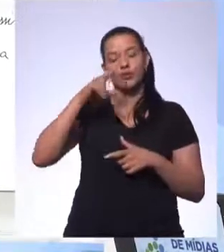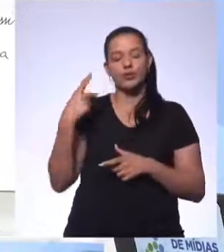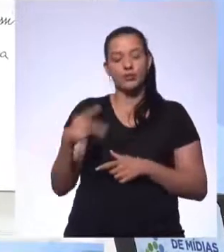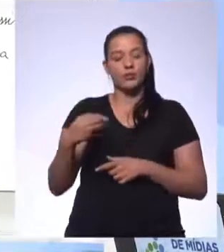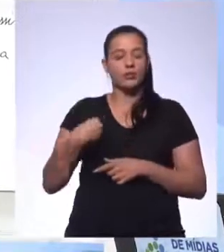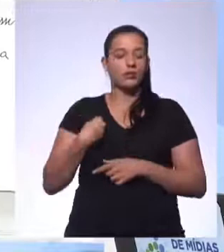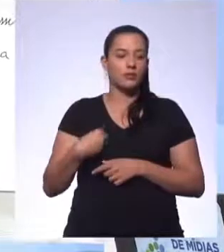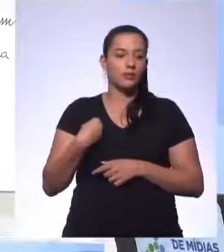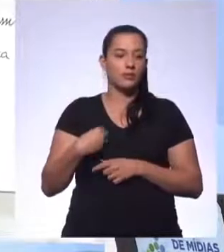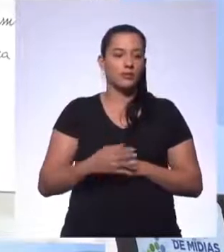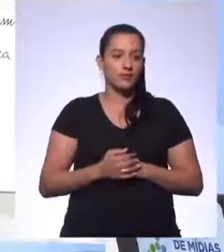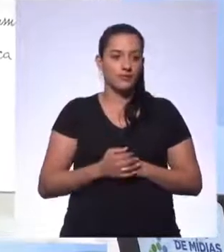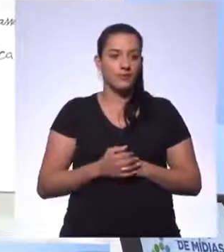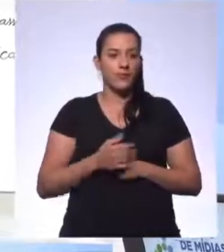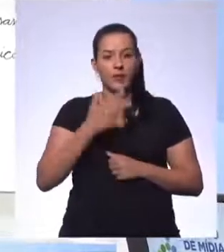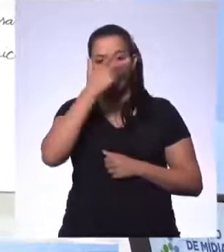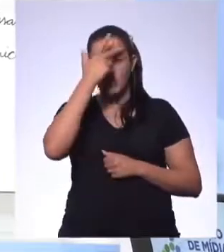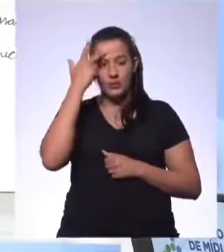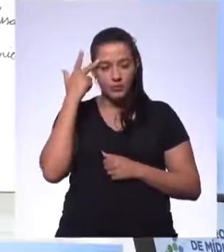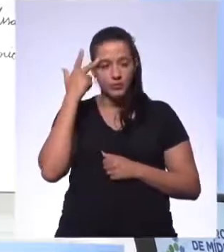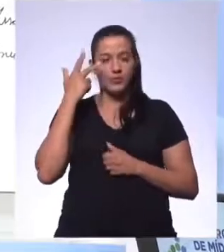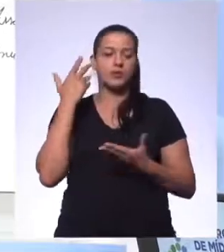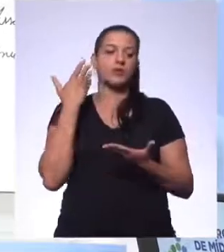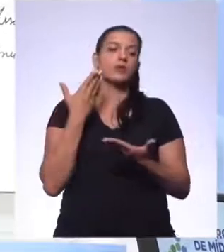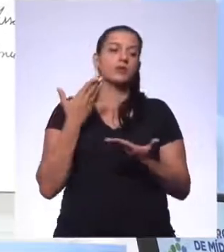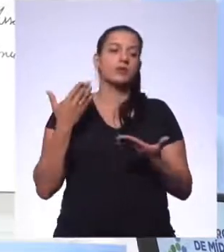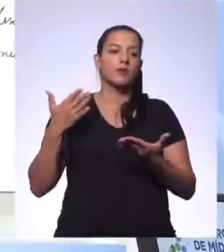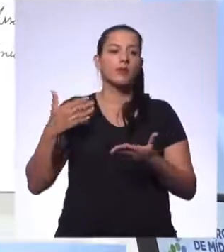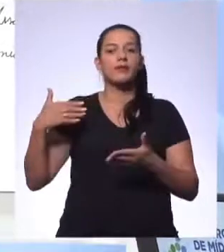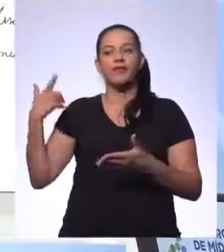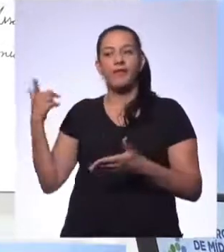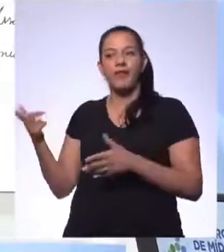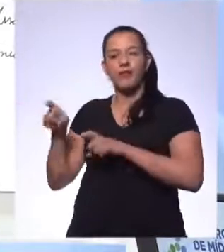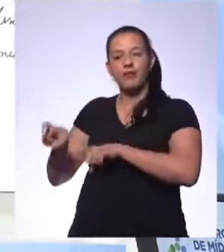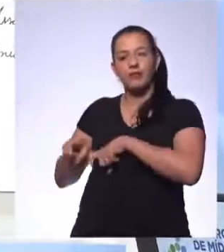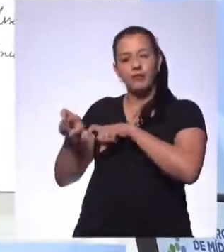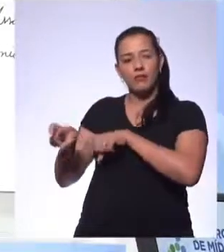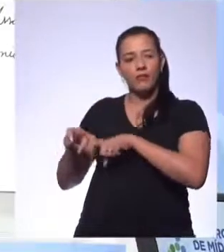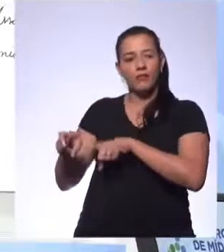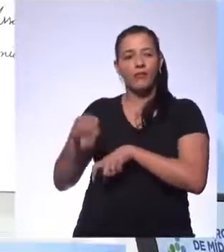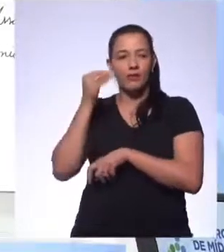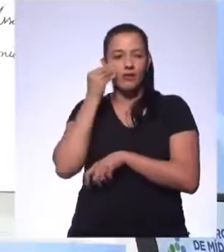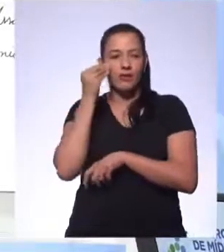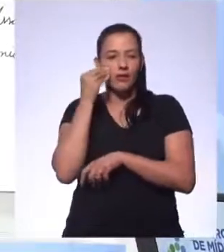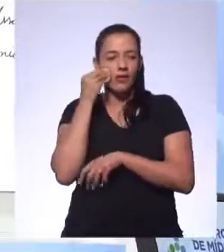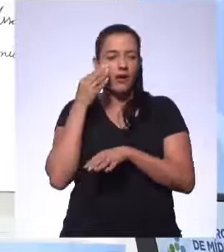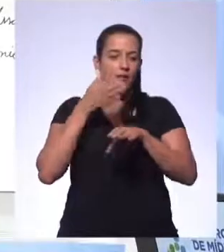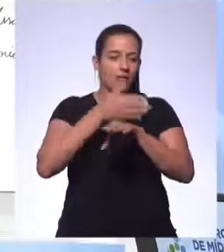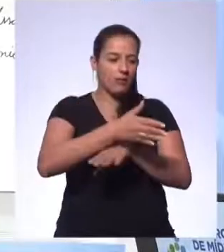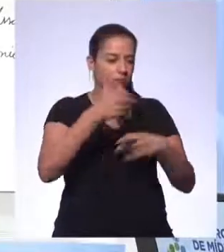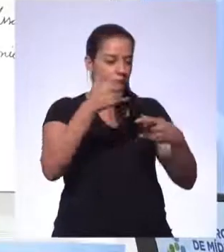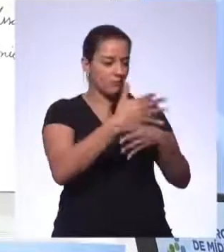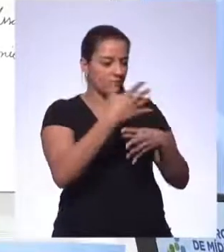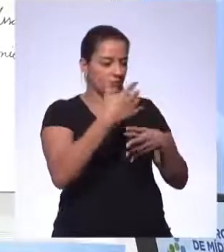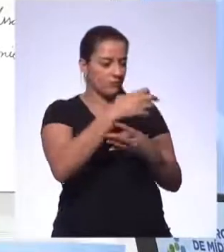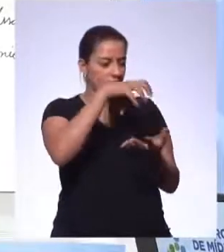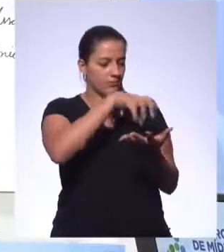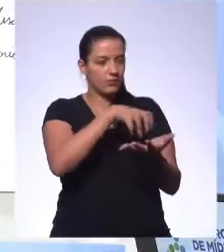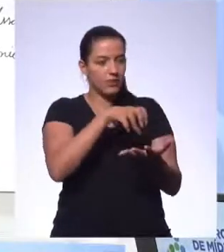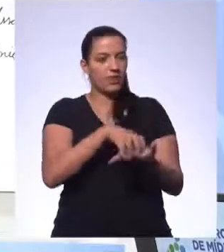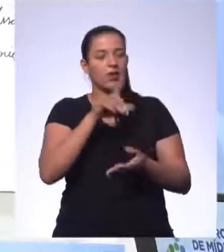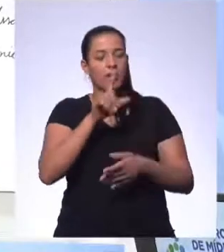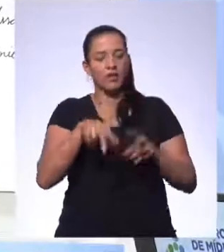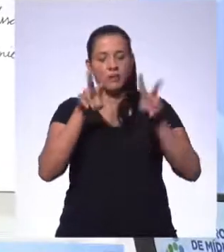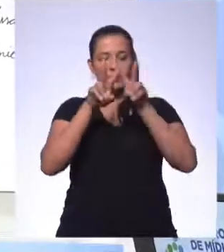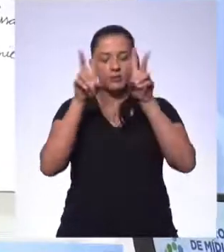Né? Alguém que sai muito jovem ainda, né, do interior e vem tentar a vida na capital, na grande cidade. Esse seria um tema